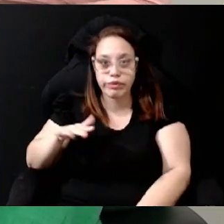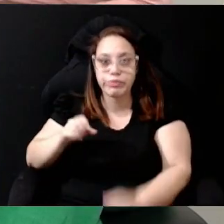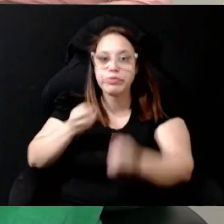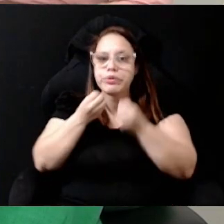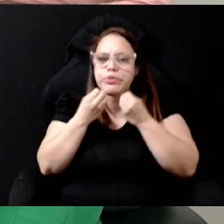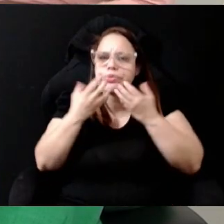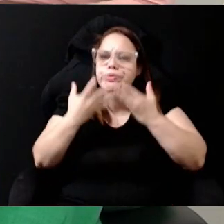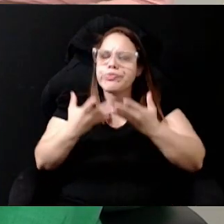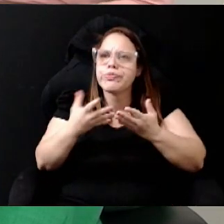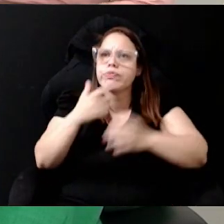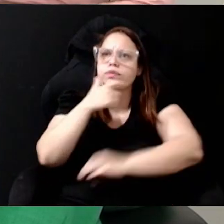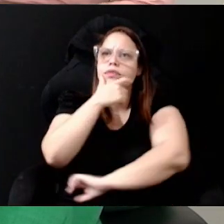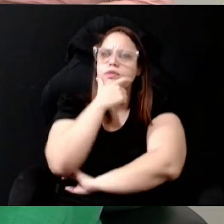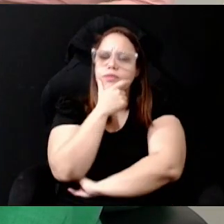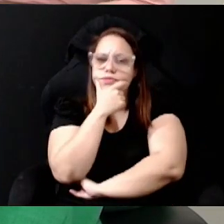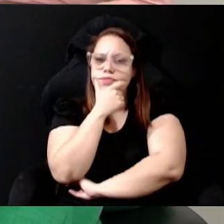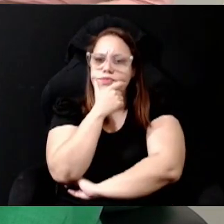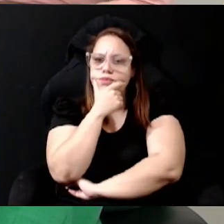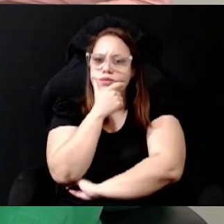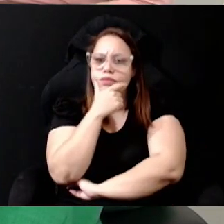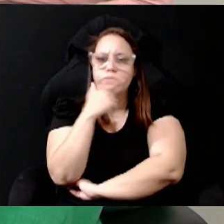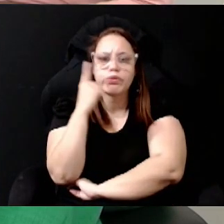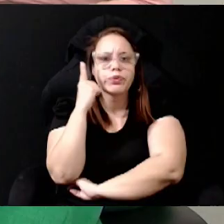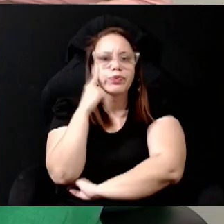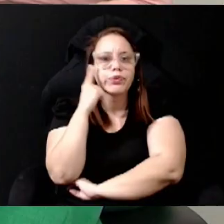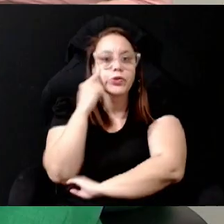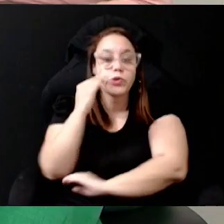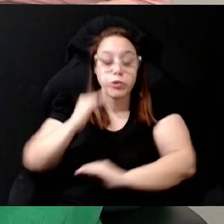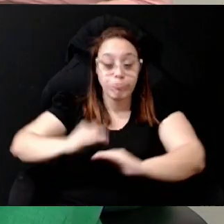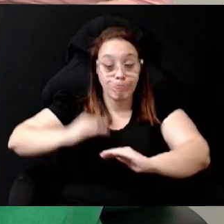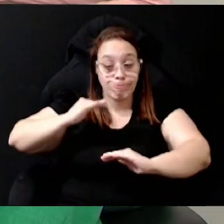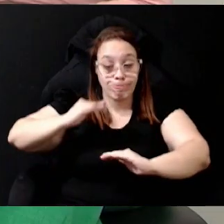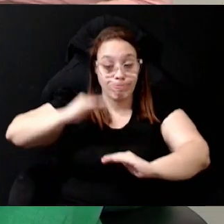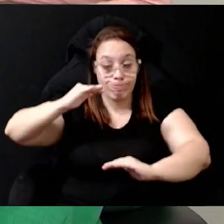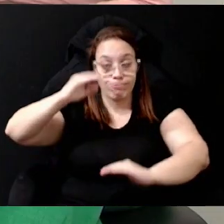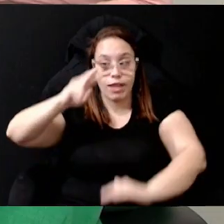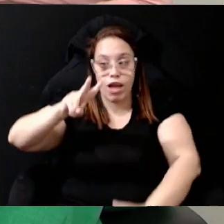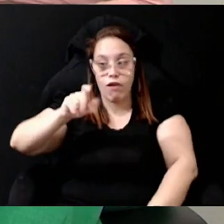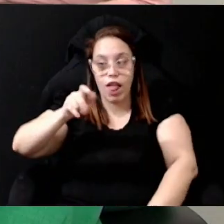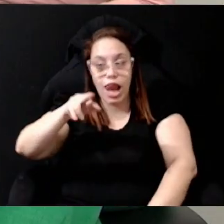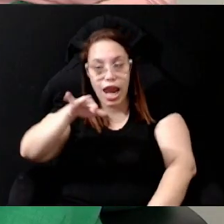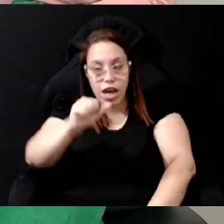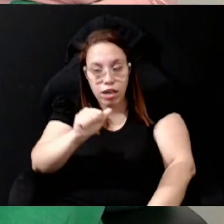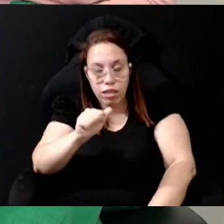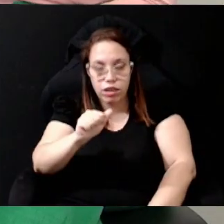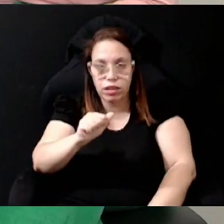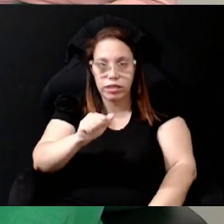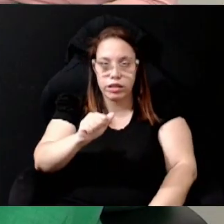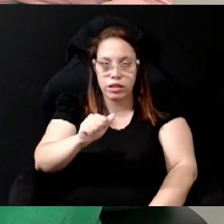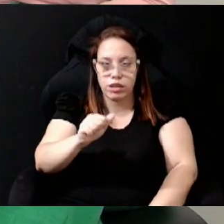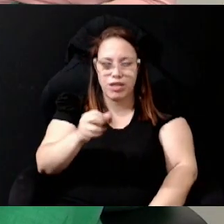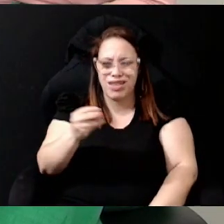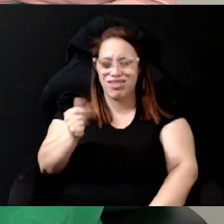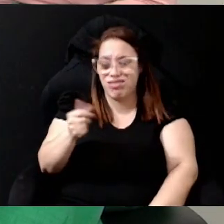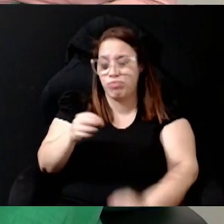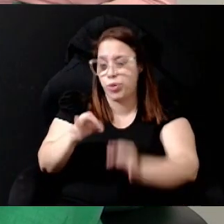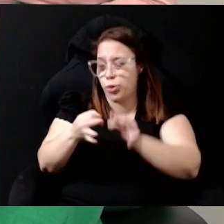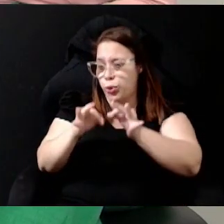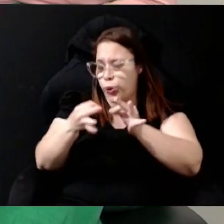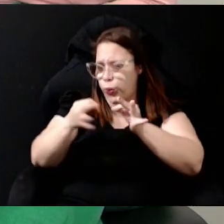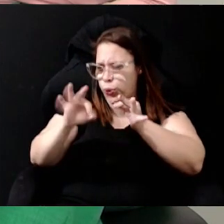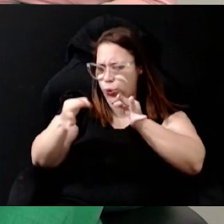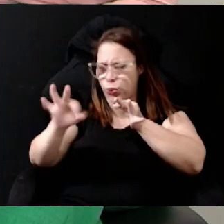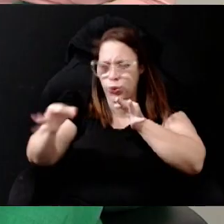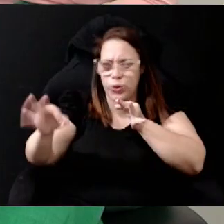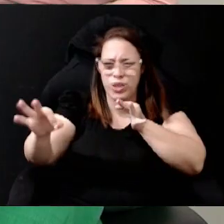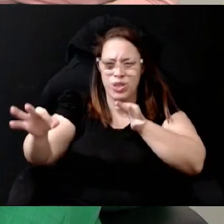as crianças. Bom, a gente vê uma evolução, né, Valéria? Evidentemente que a gente está